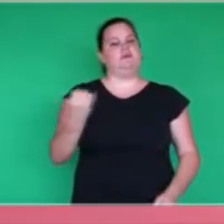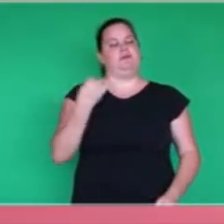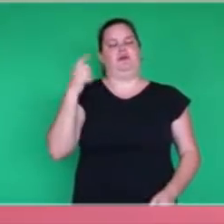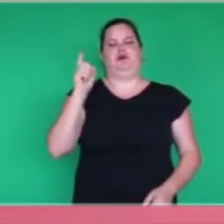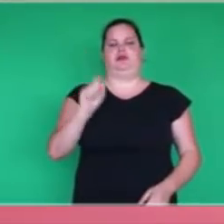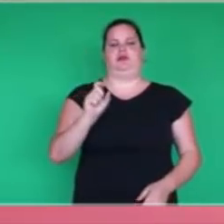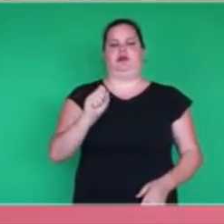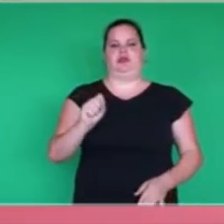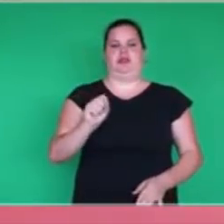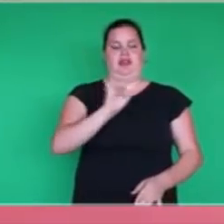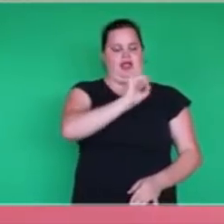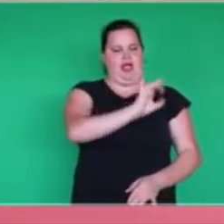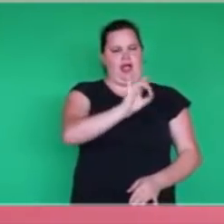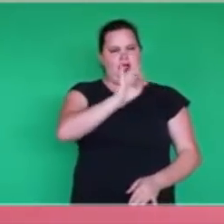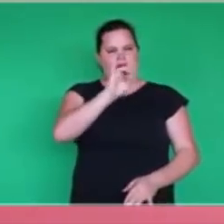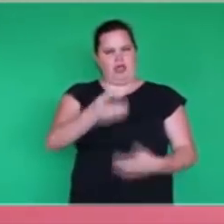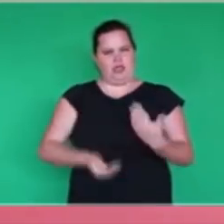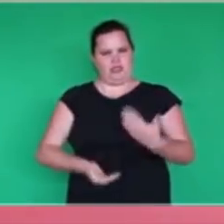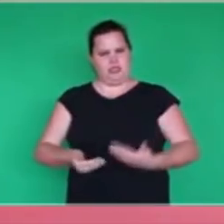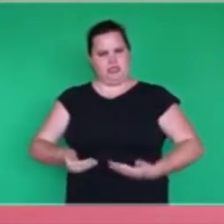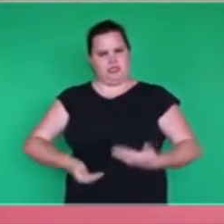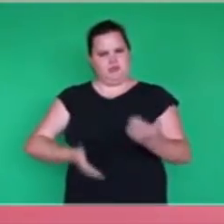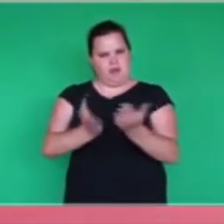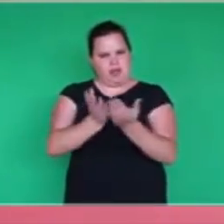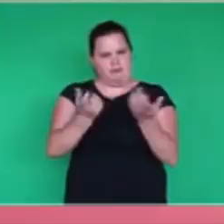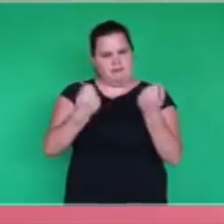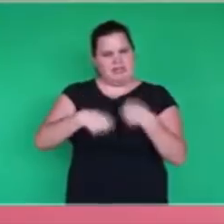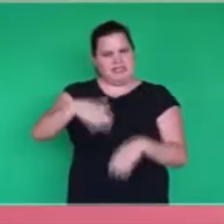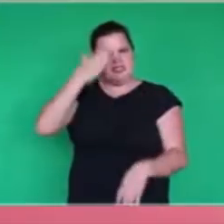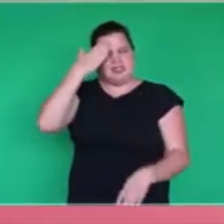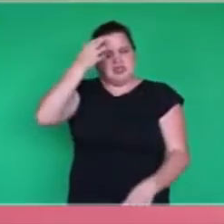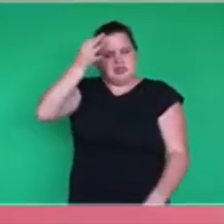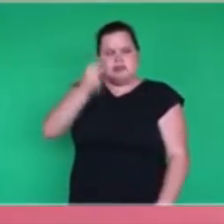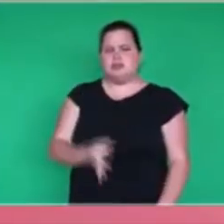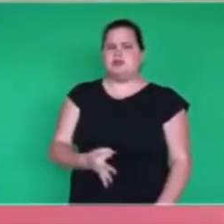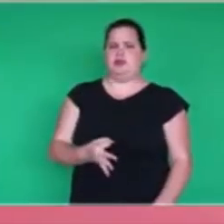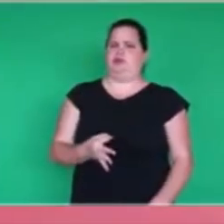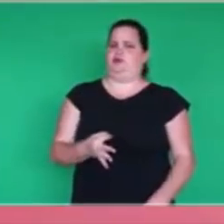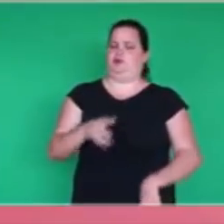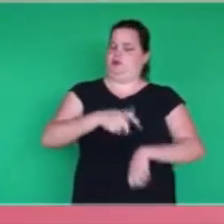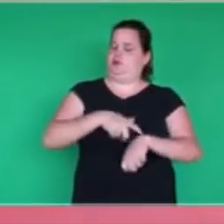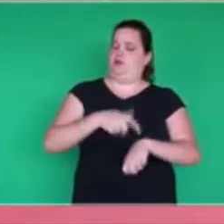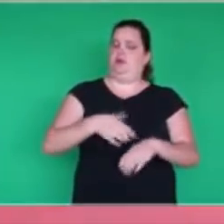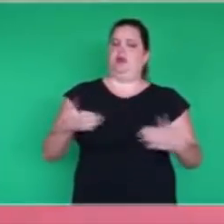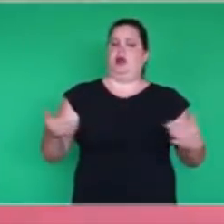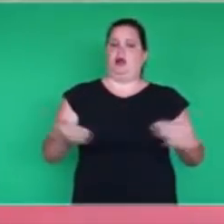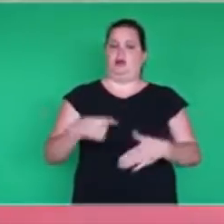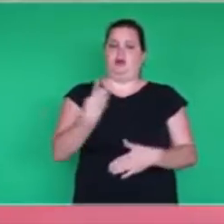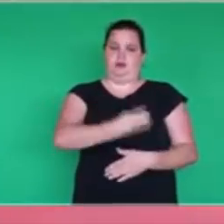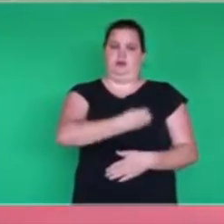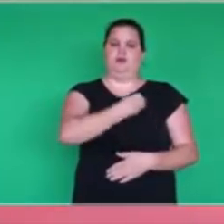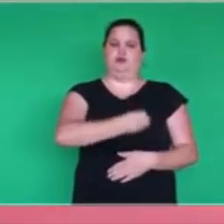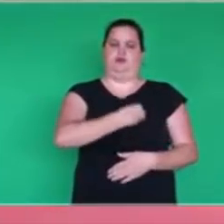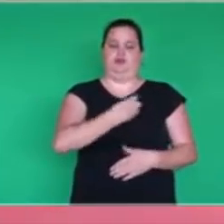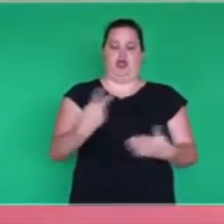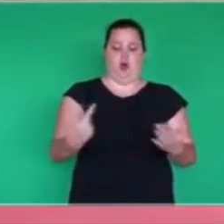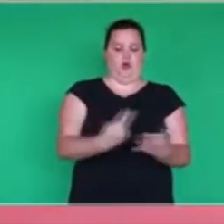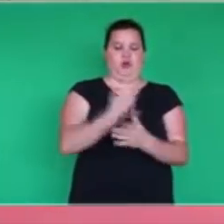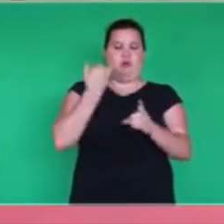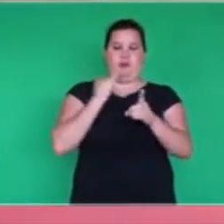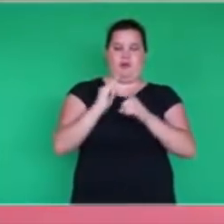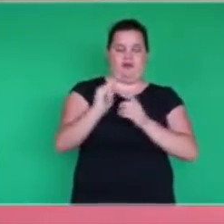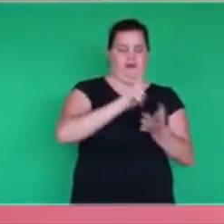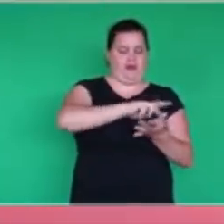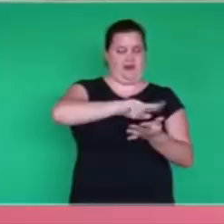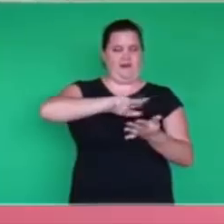cada crente tenha o discernimento desse momento, dessa hora, desse acontecimento profético que